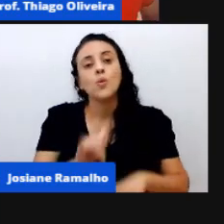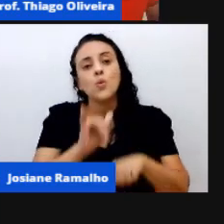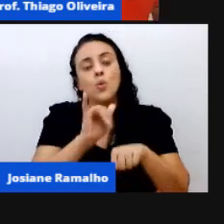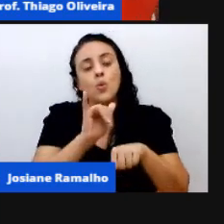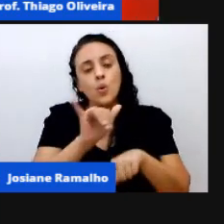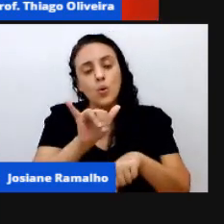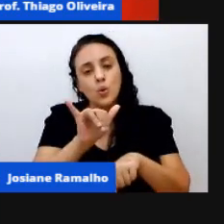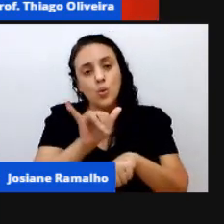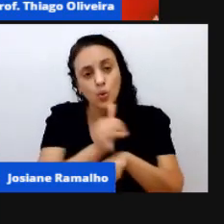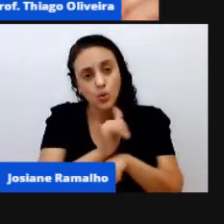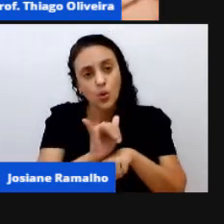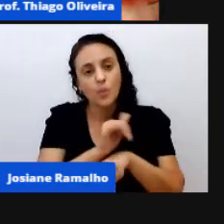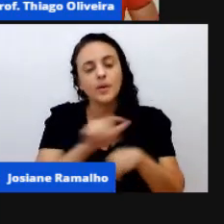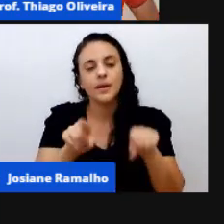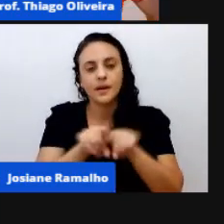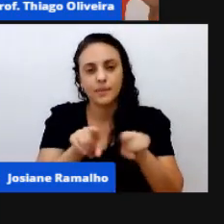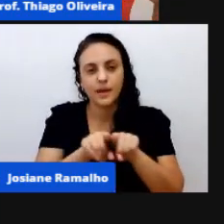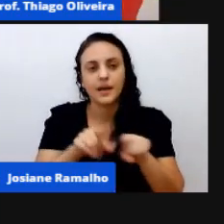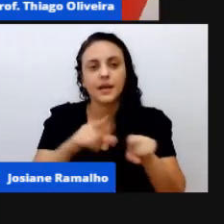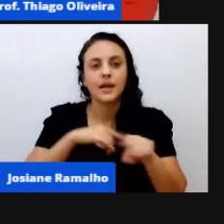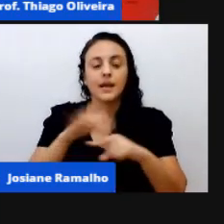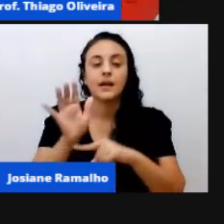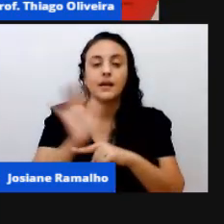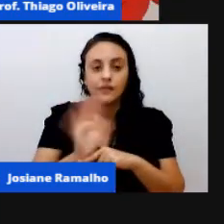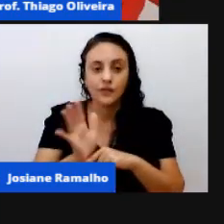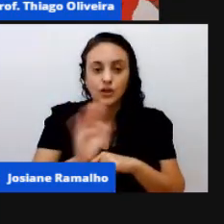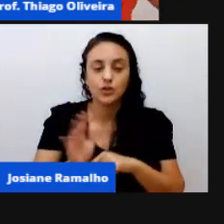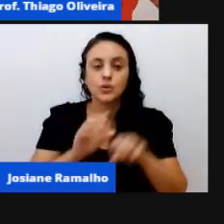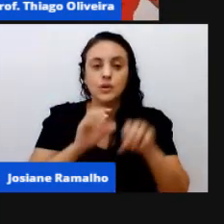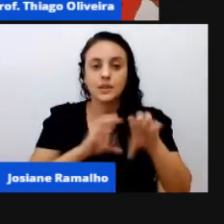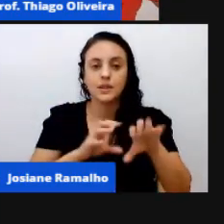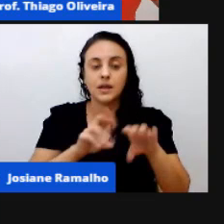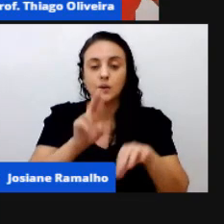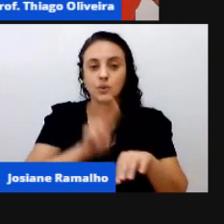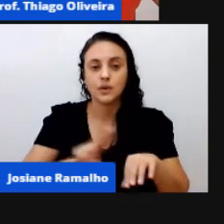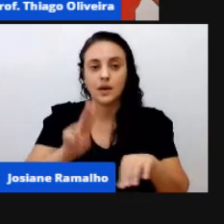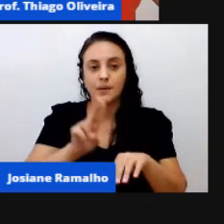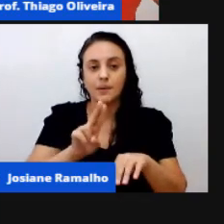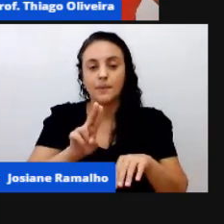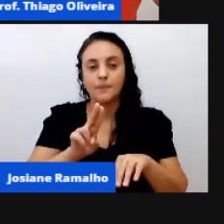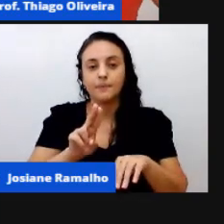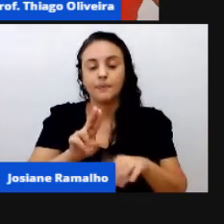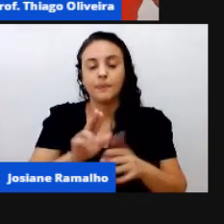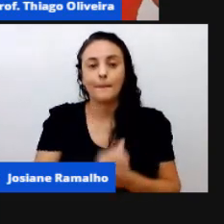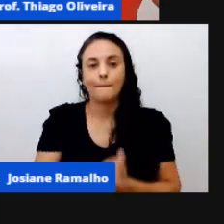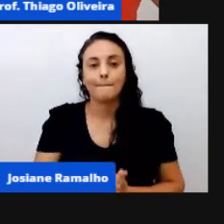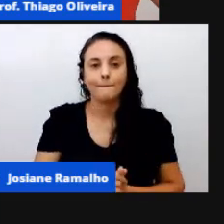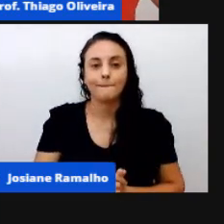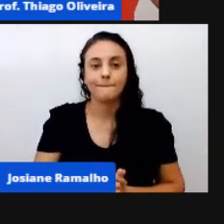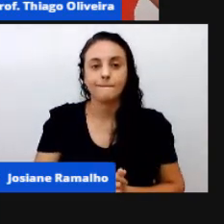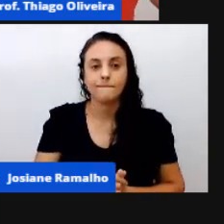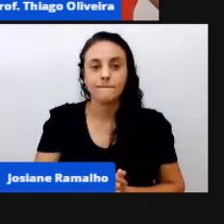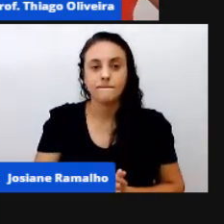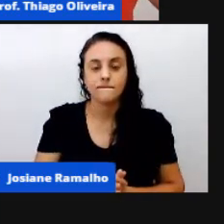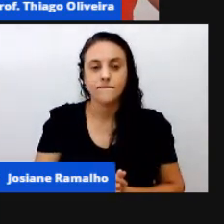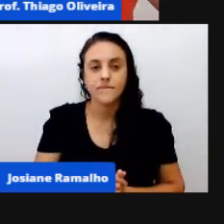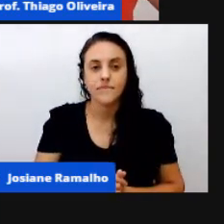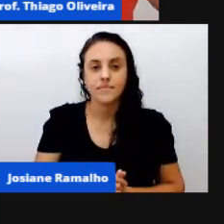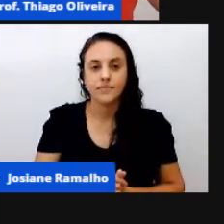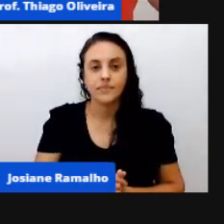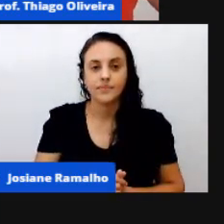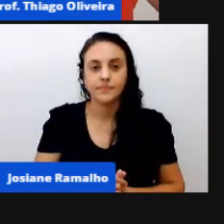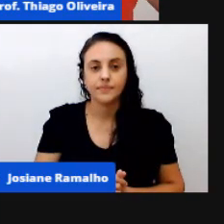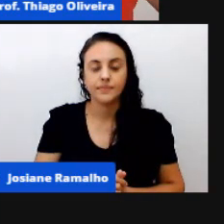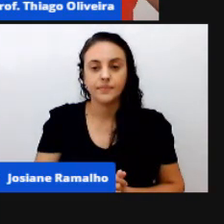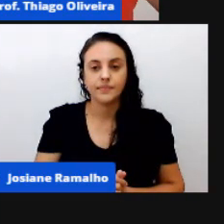Telegram para fins pedagógicos. Depois dá uma olhada lá, tá bom? Tá bom? Vale muito a pena. Pode passar.